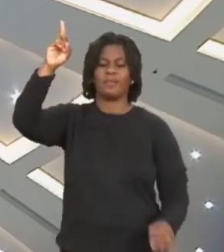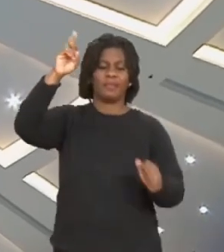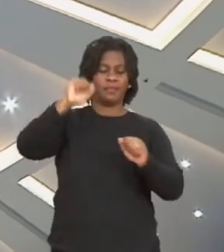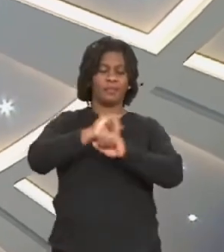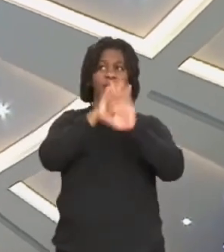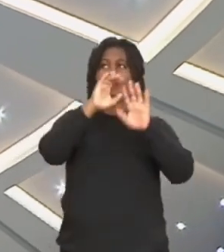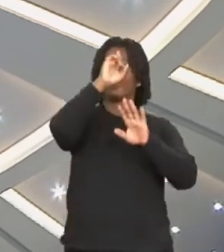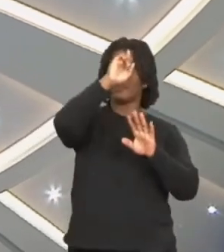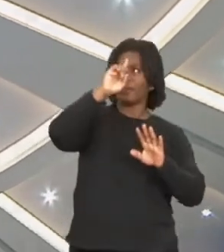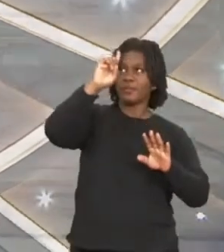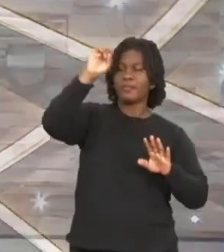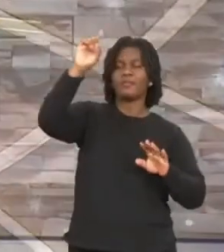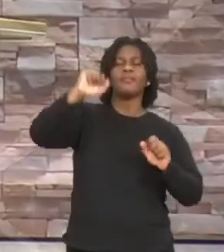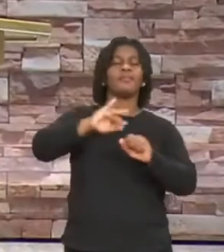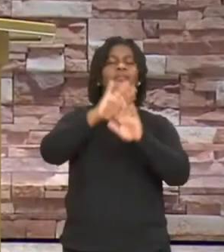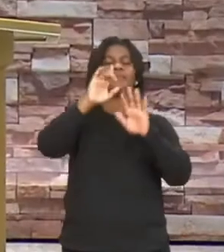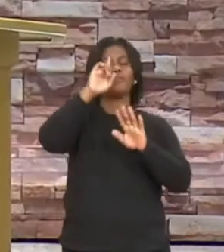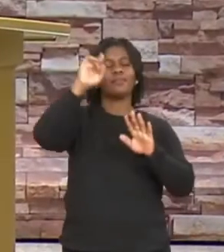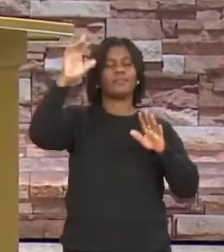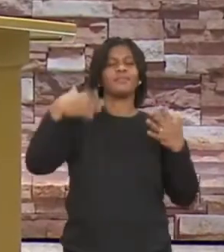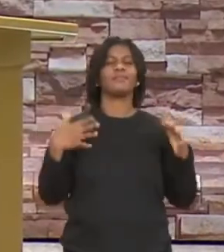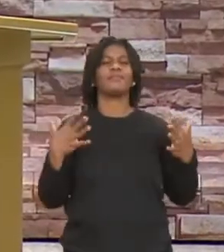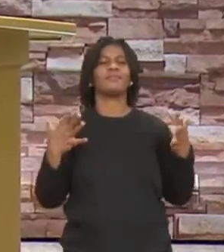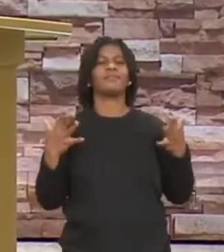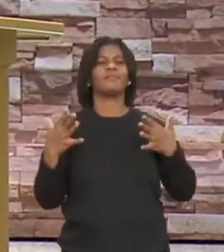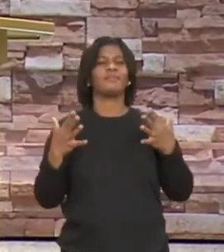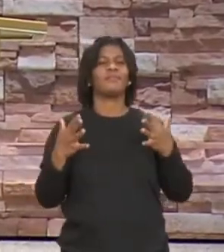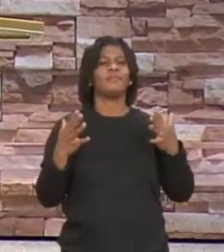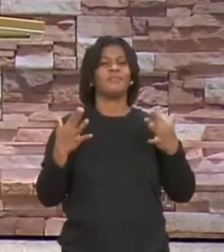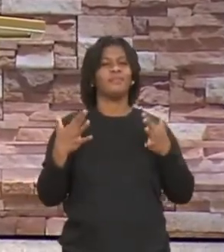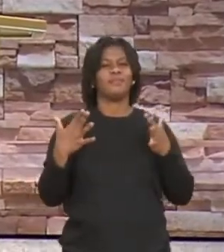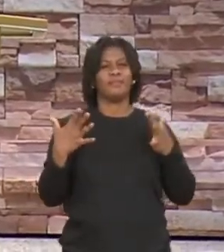Graças a Deus. Graças a Deus.